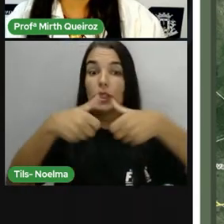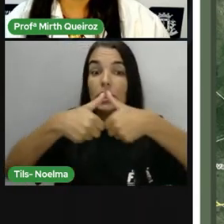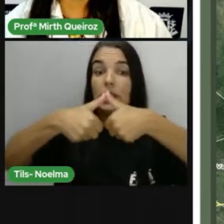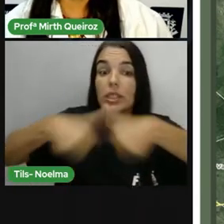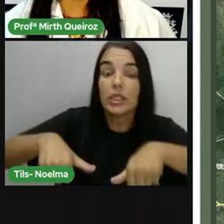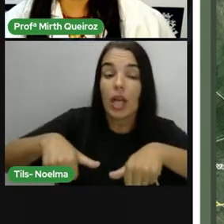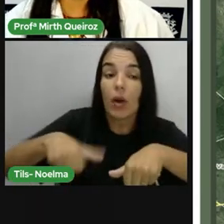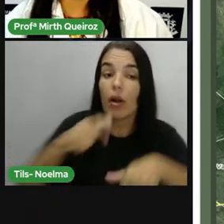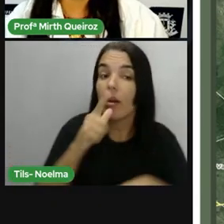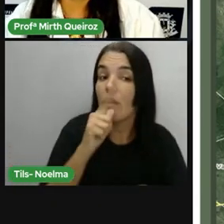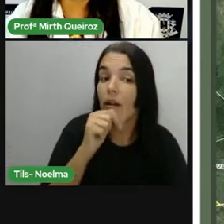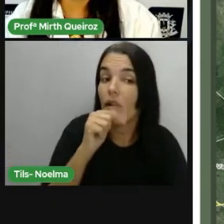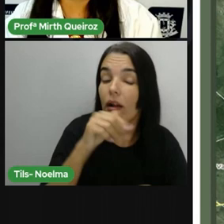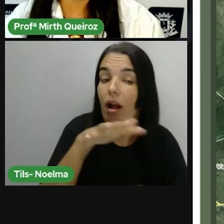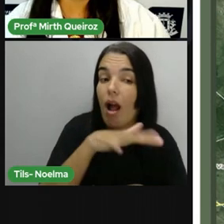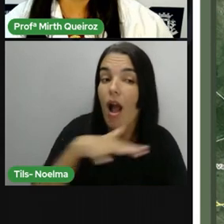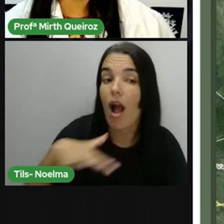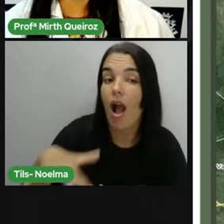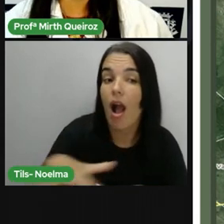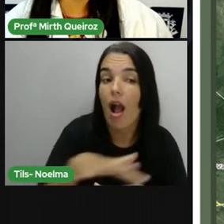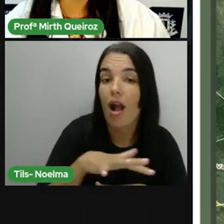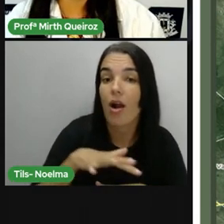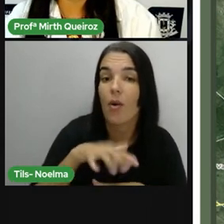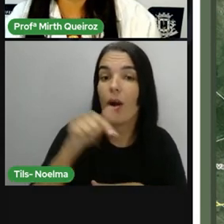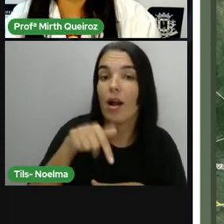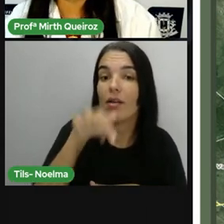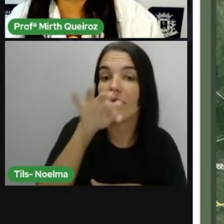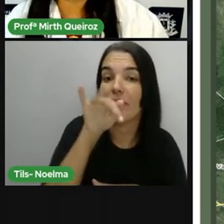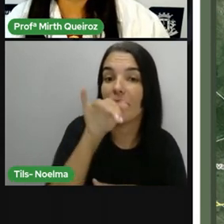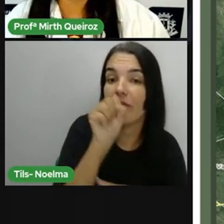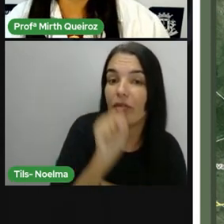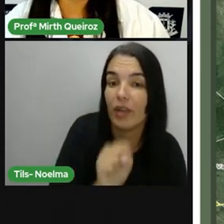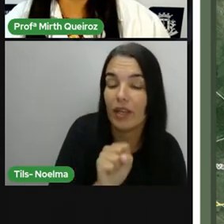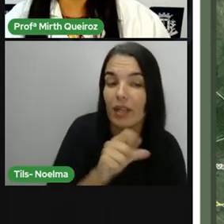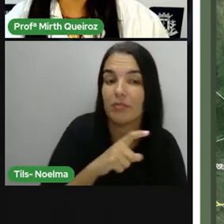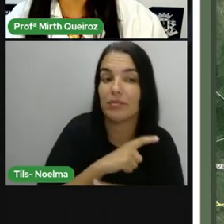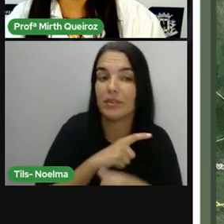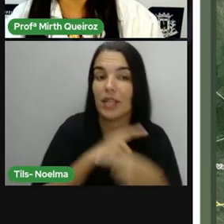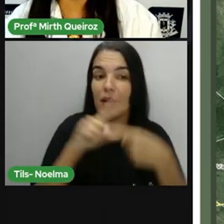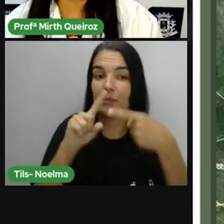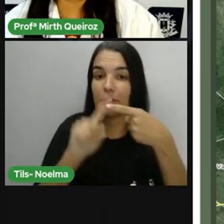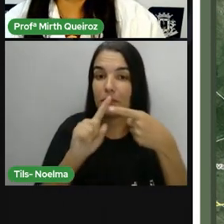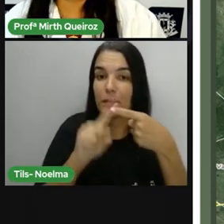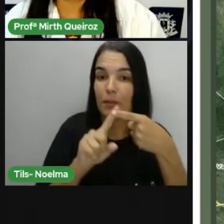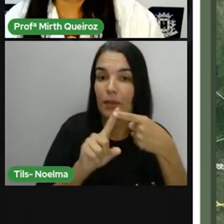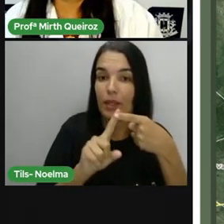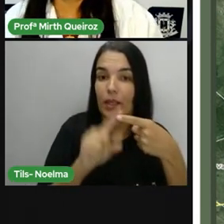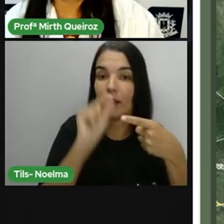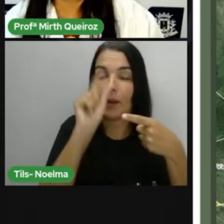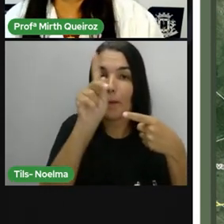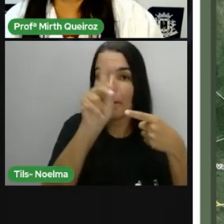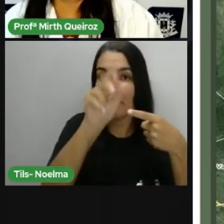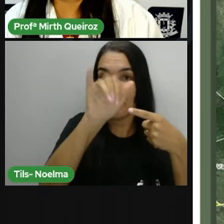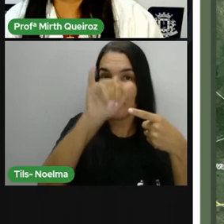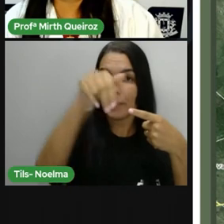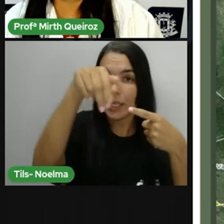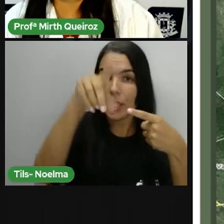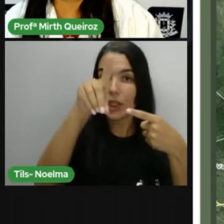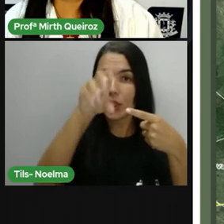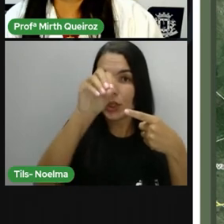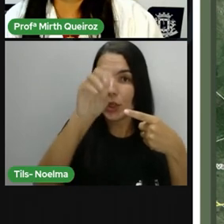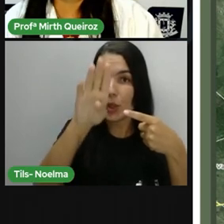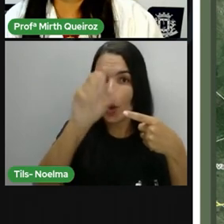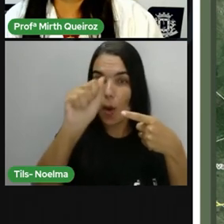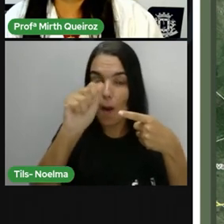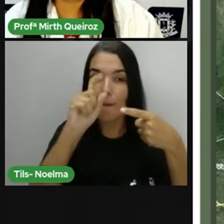as lagoas de Feira, né? Nós vamos estudar as seis lagoas de Feira. Tem a lagoa da Pindoba, que é no